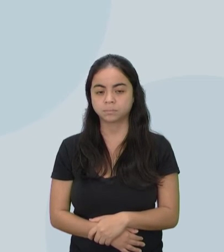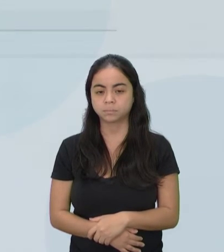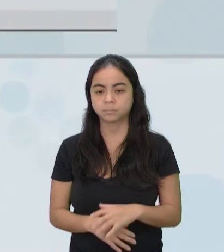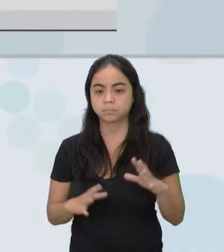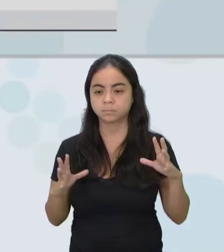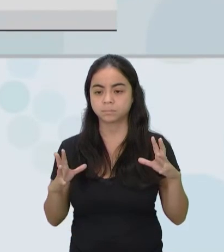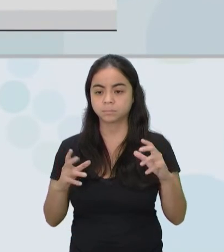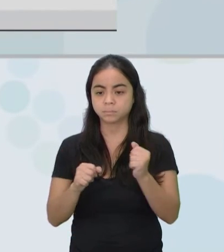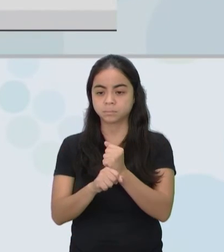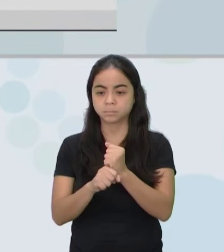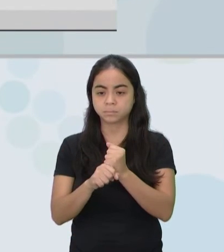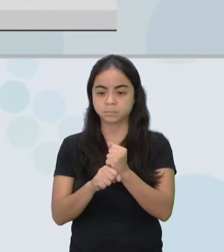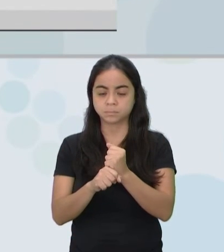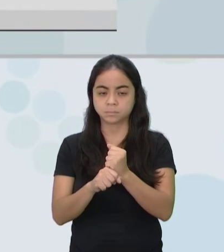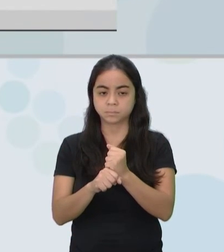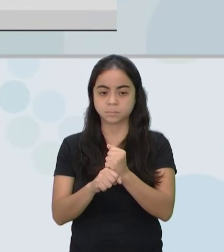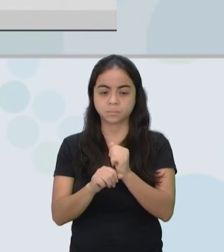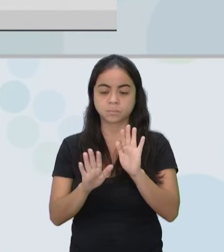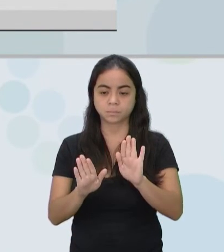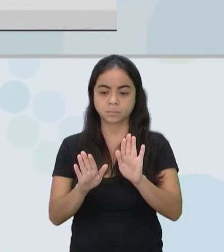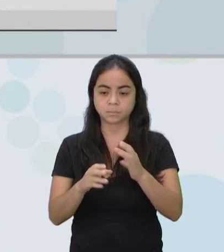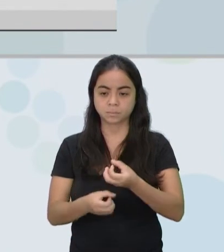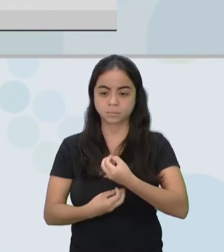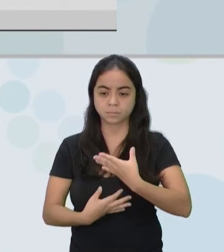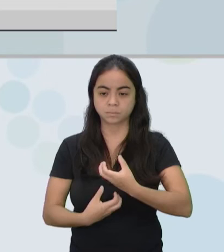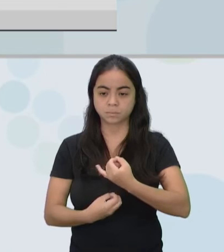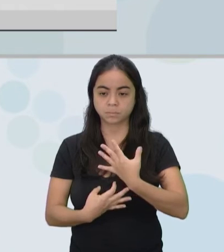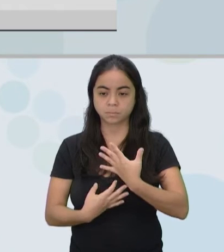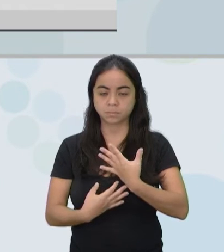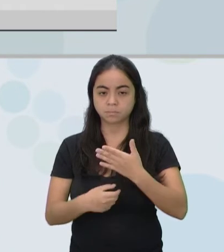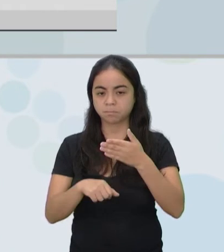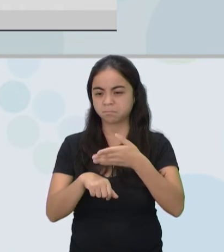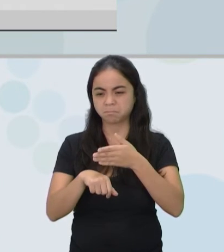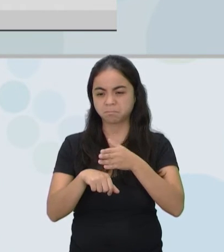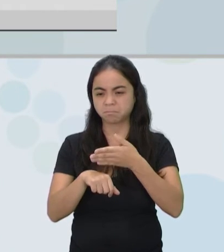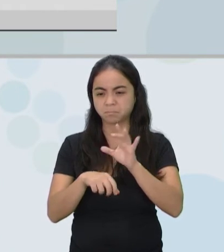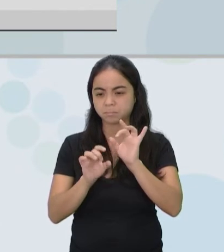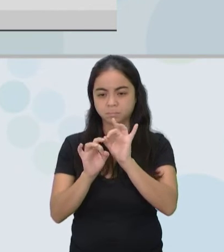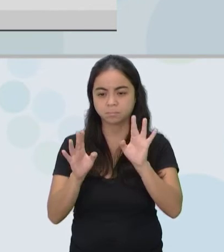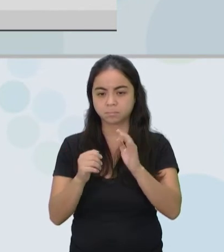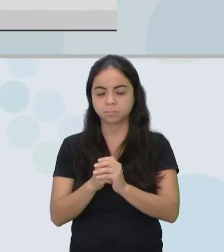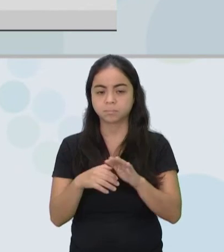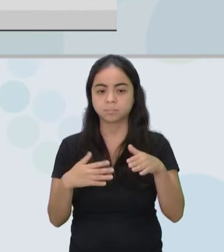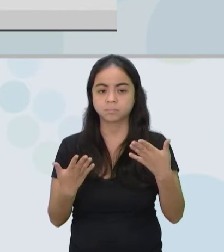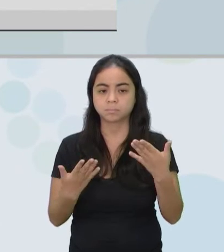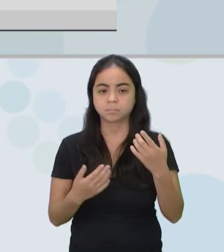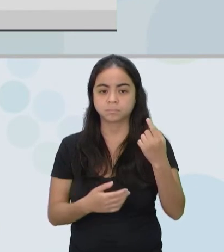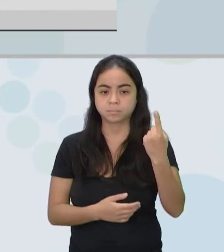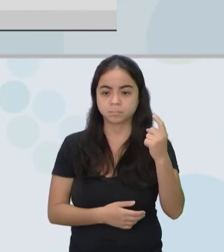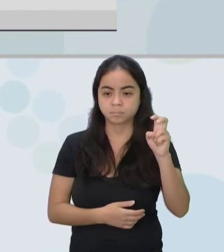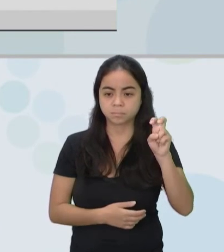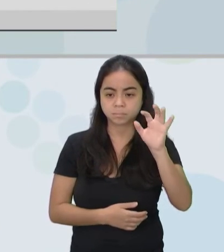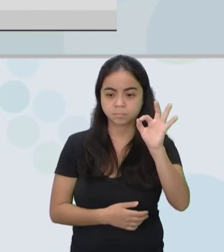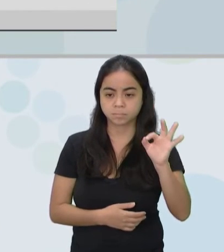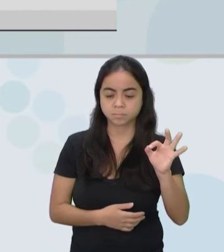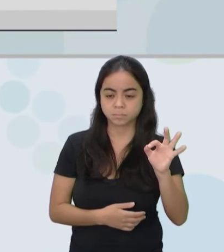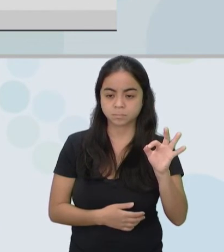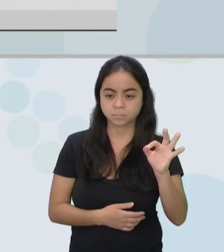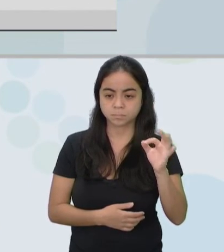Tudo dados fictícios, tá? Então, vamos lá, ó. Com alimentação, 15% de